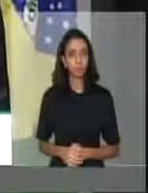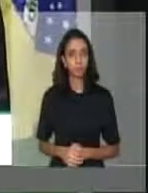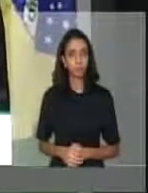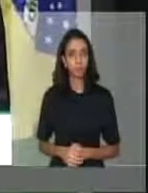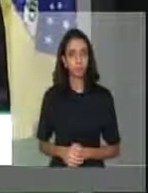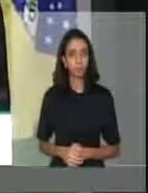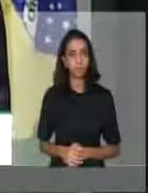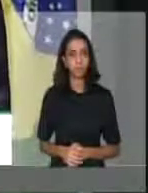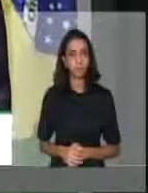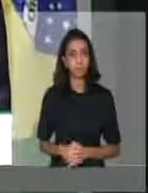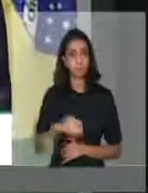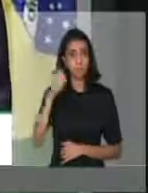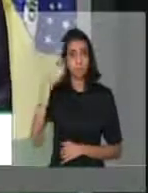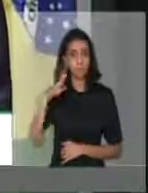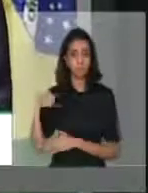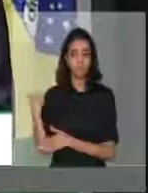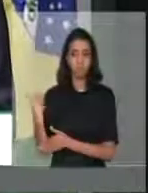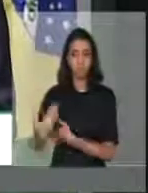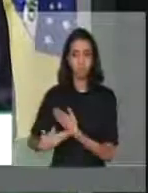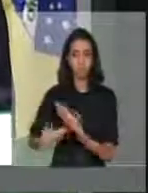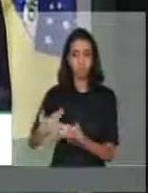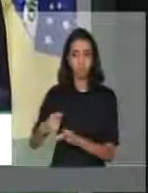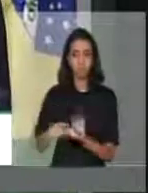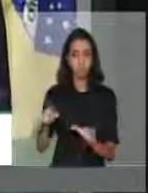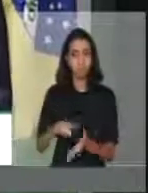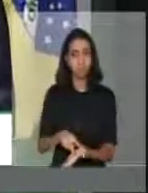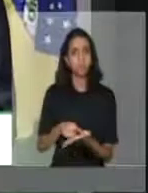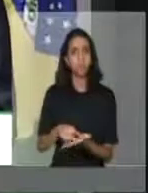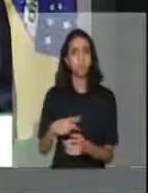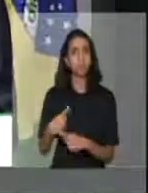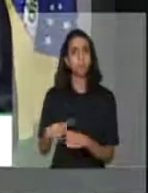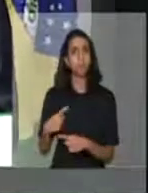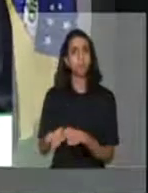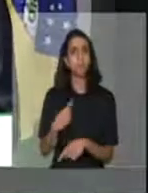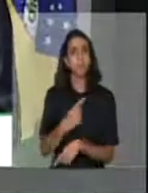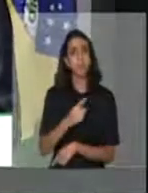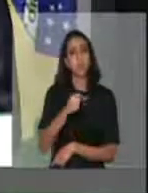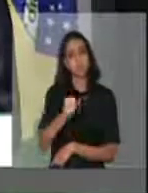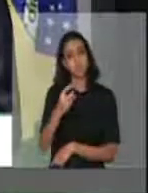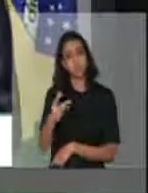ela se consolidou justamente durante os anos posteriores a